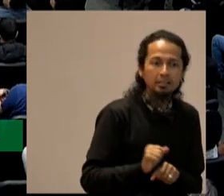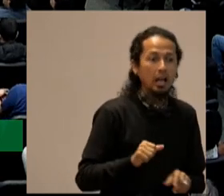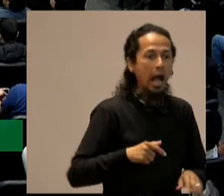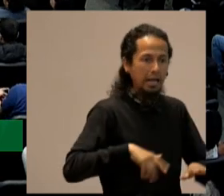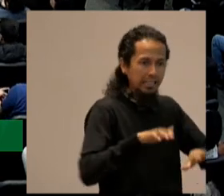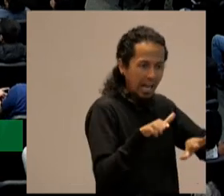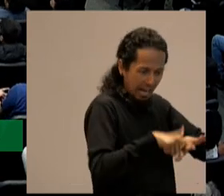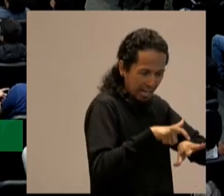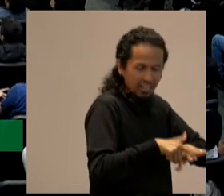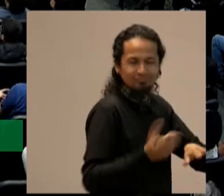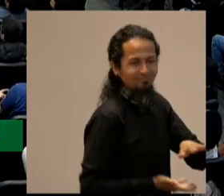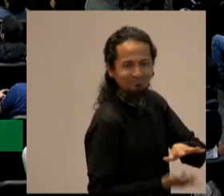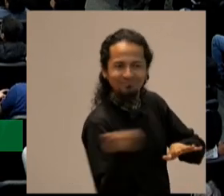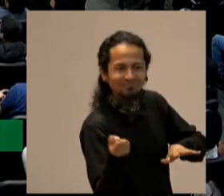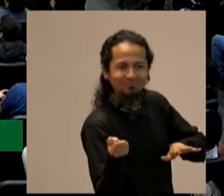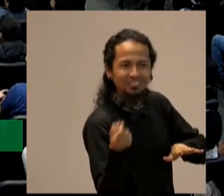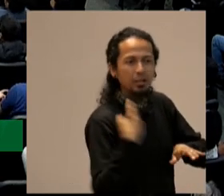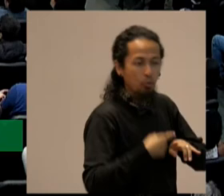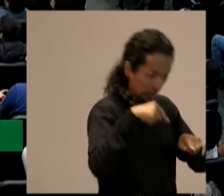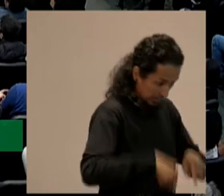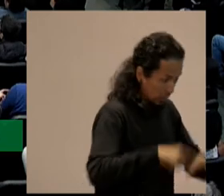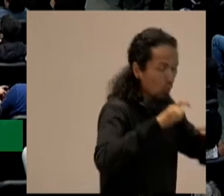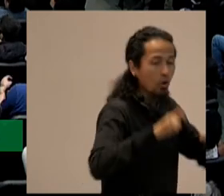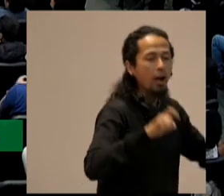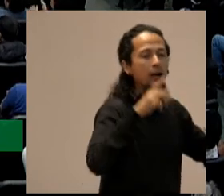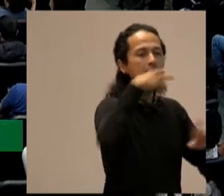porque aqui, hoje, é um lugar sagrado.